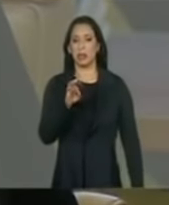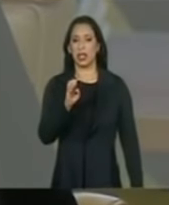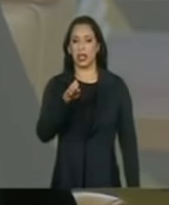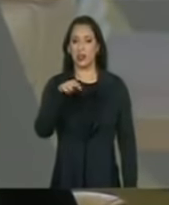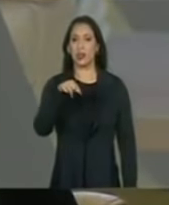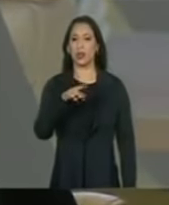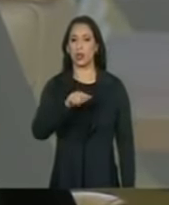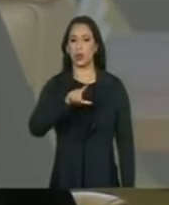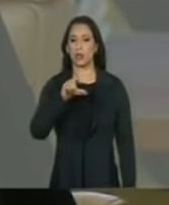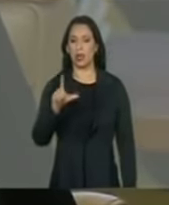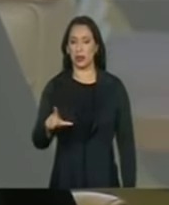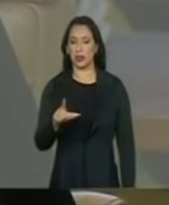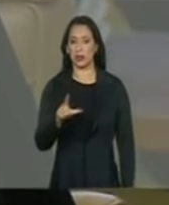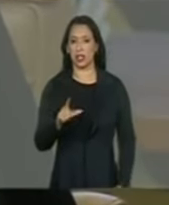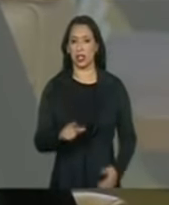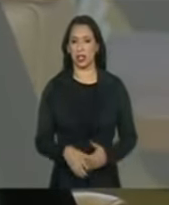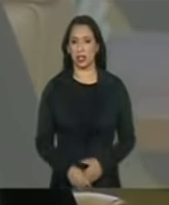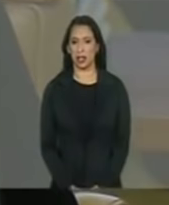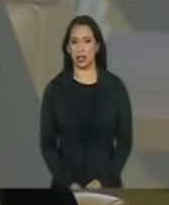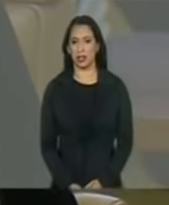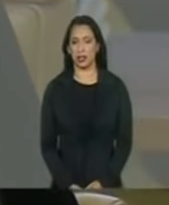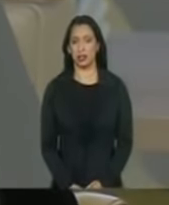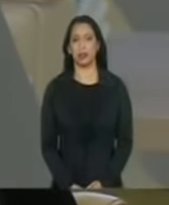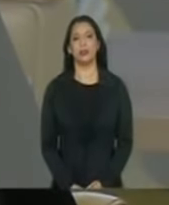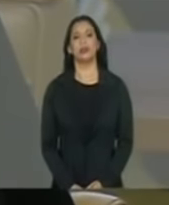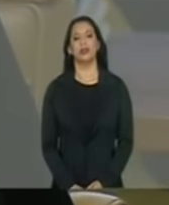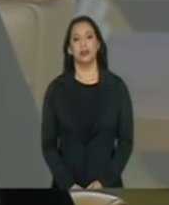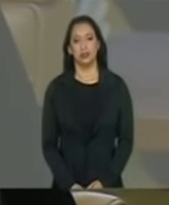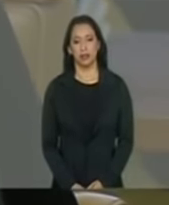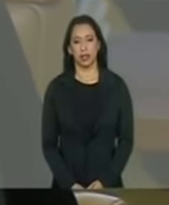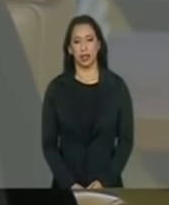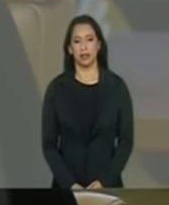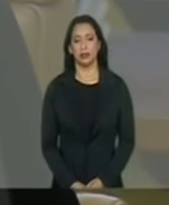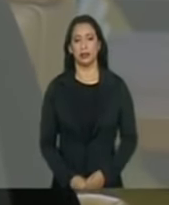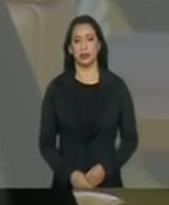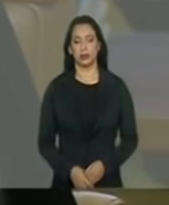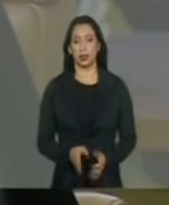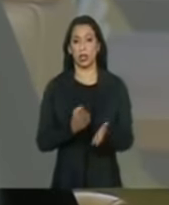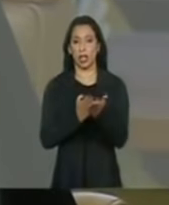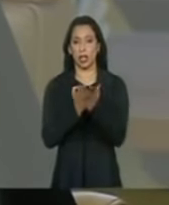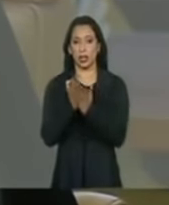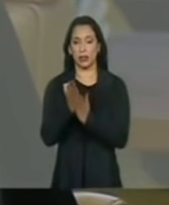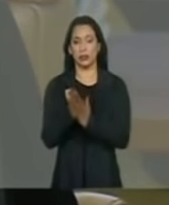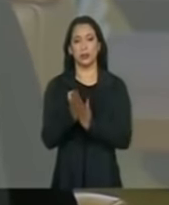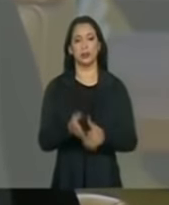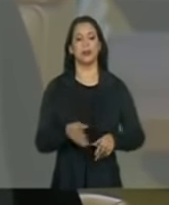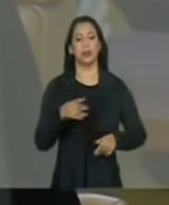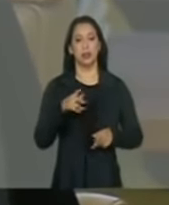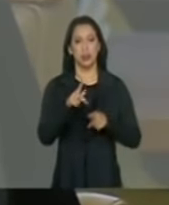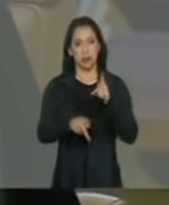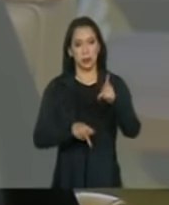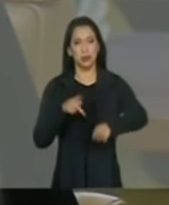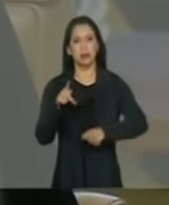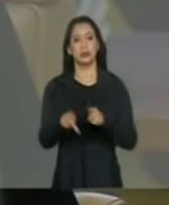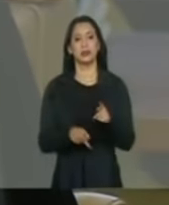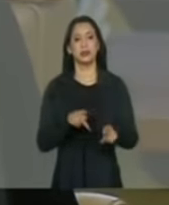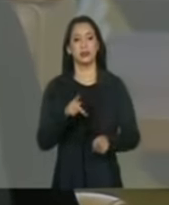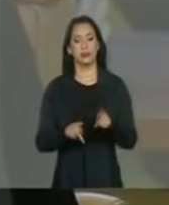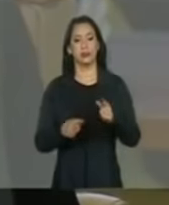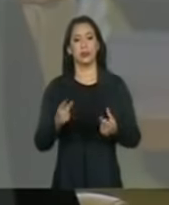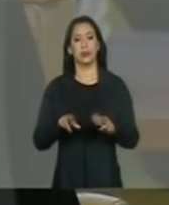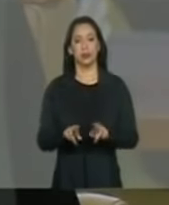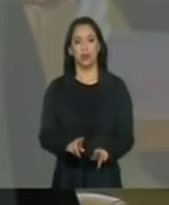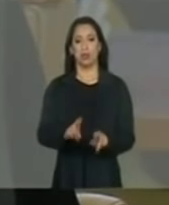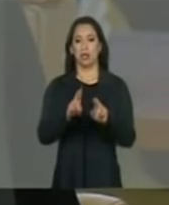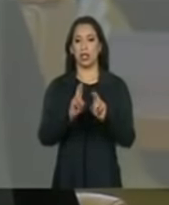de exercê la com honestidade com integridade com elevado interesse público preferindo ao contrário